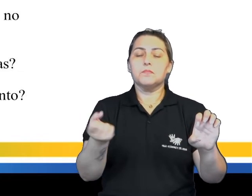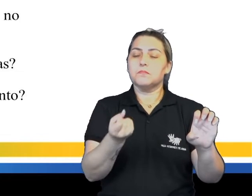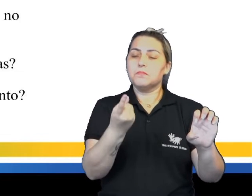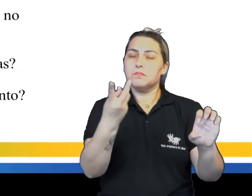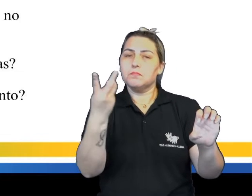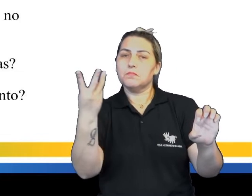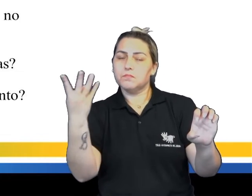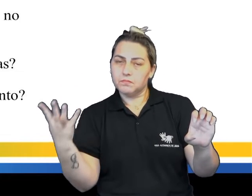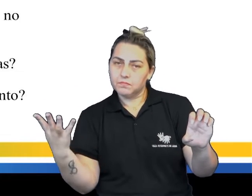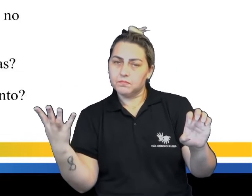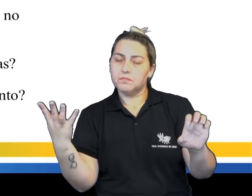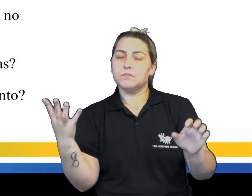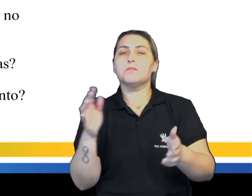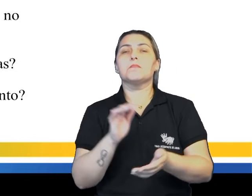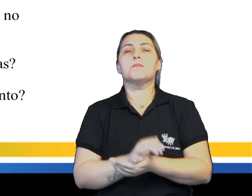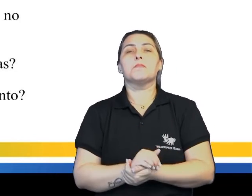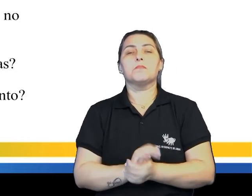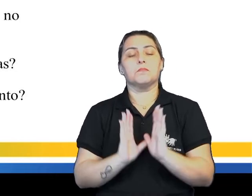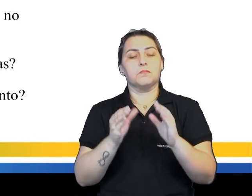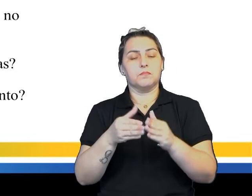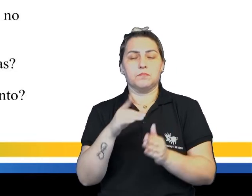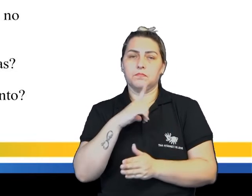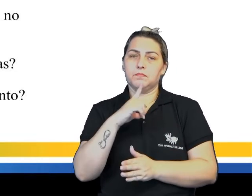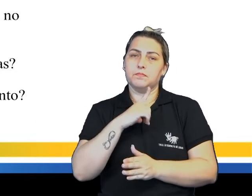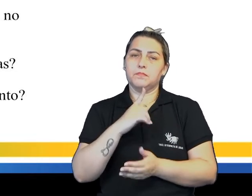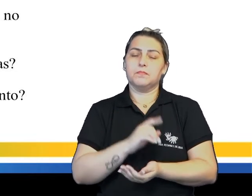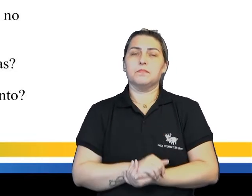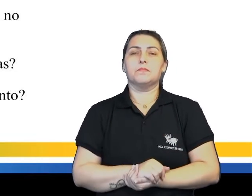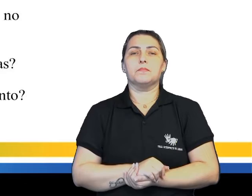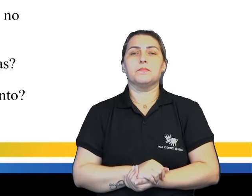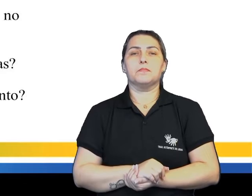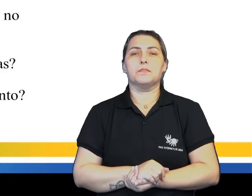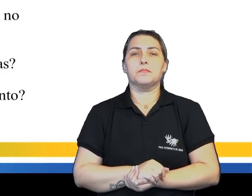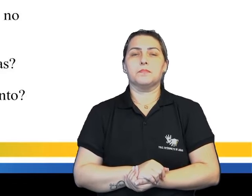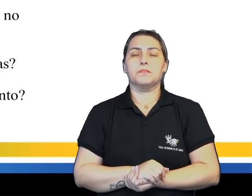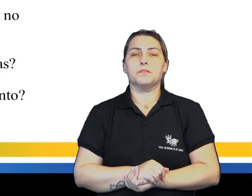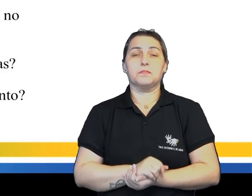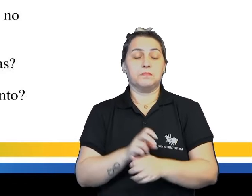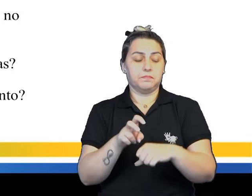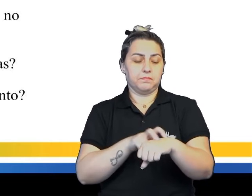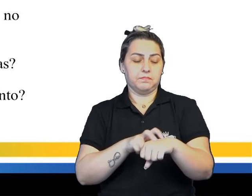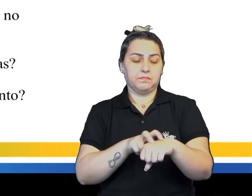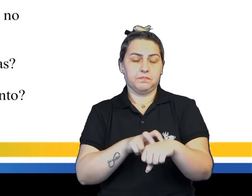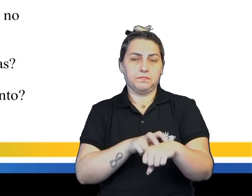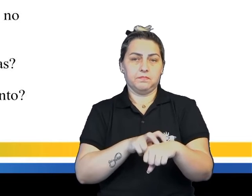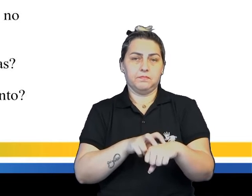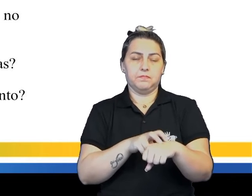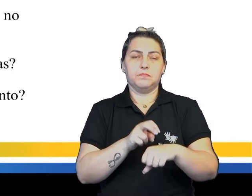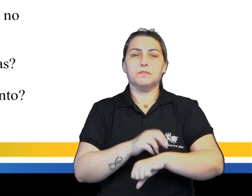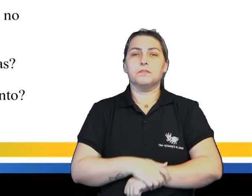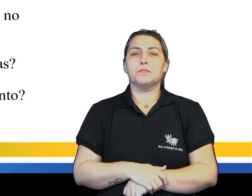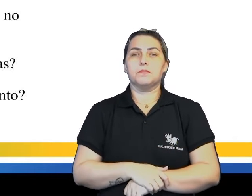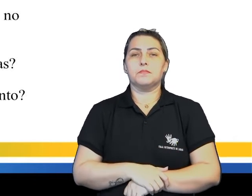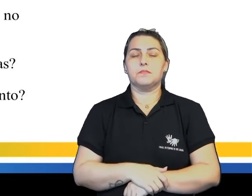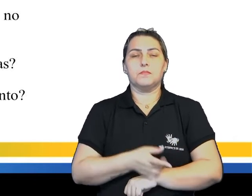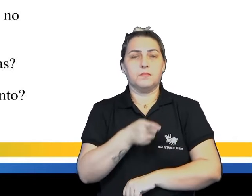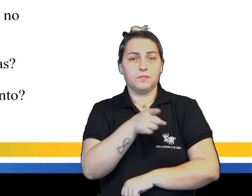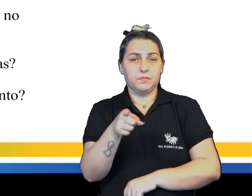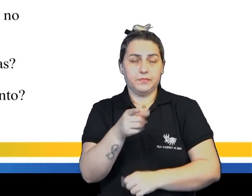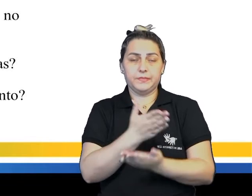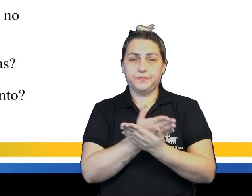contar quantas casinhas nós temos ali. E ele está em verde, é a casinha das unidades. Então,